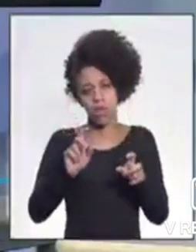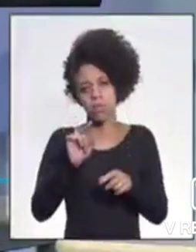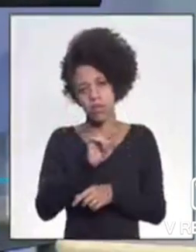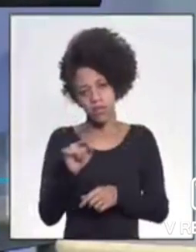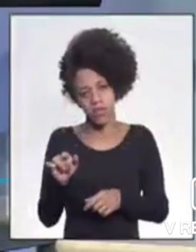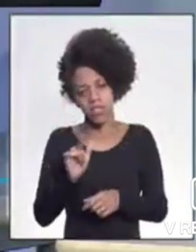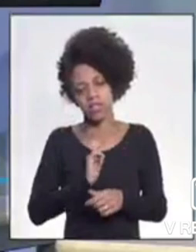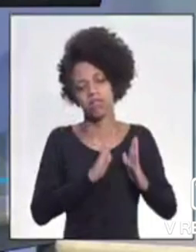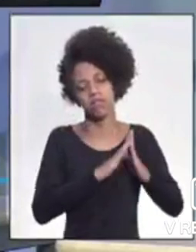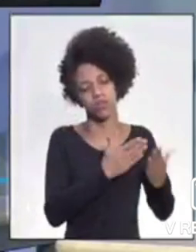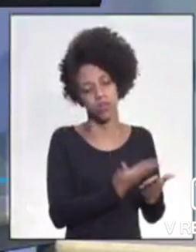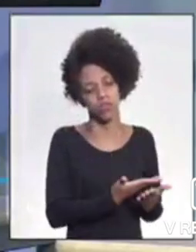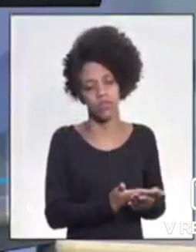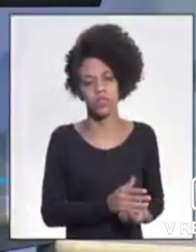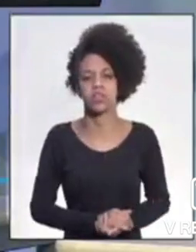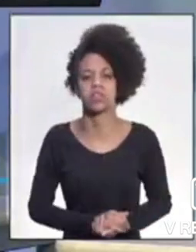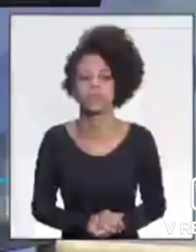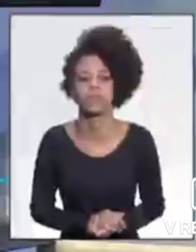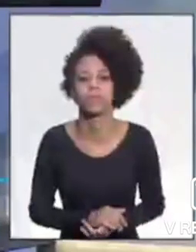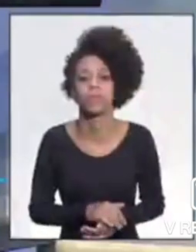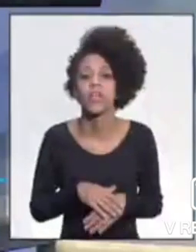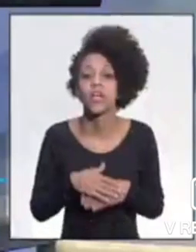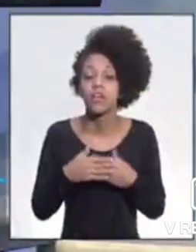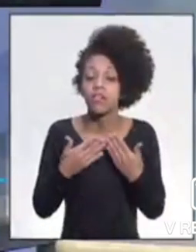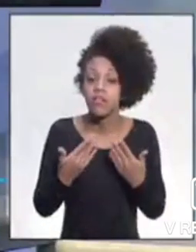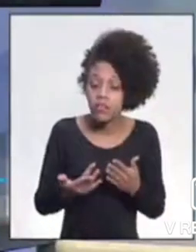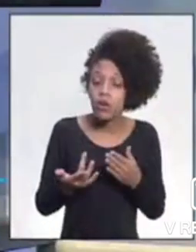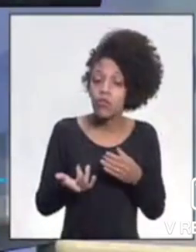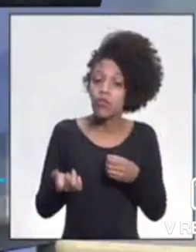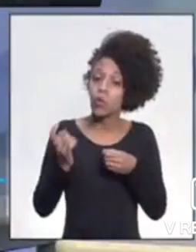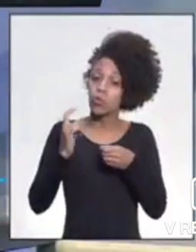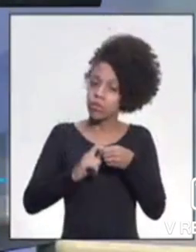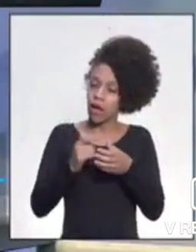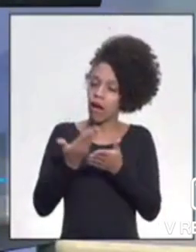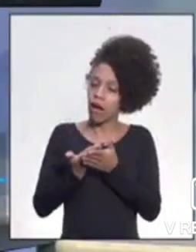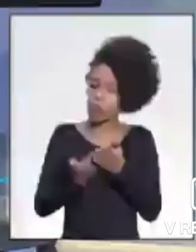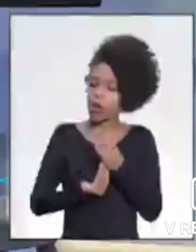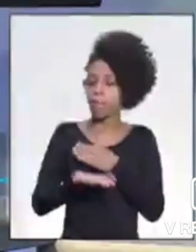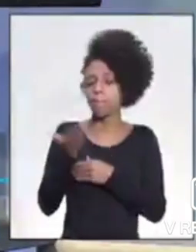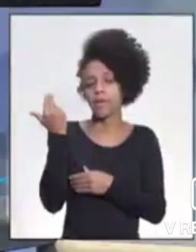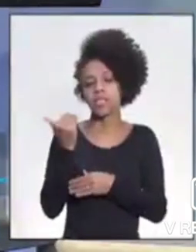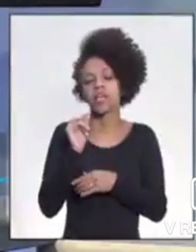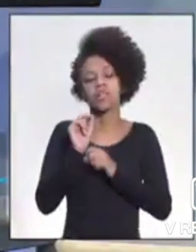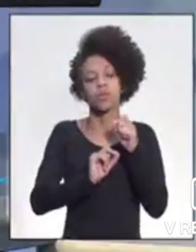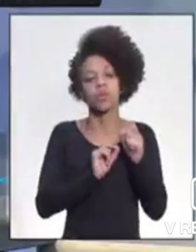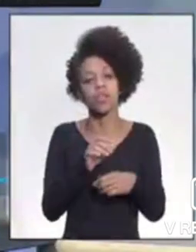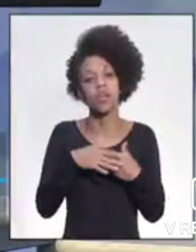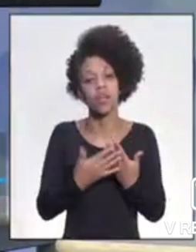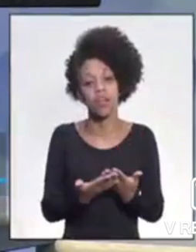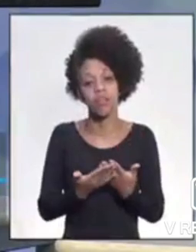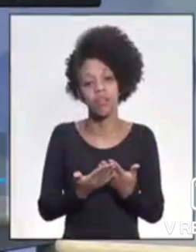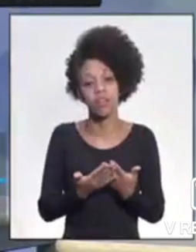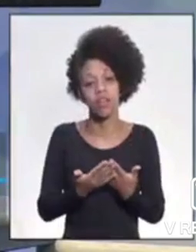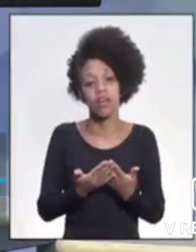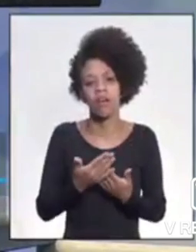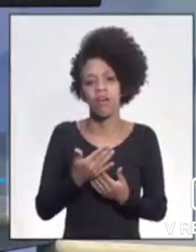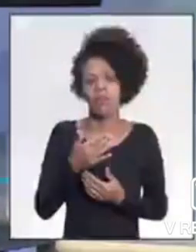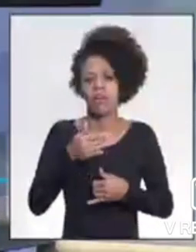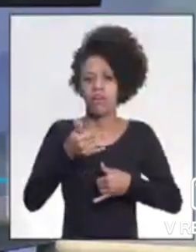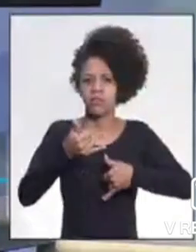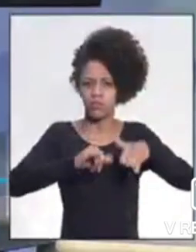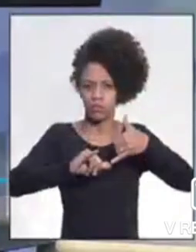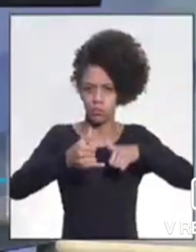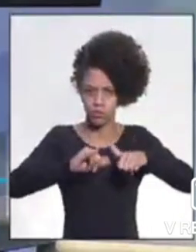na sua escola, perfeito? Então, vamos retomar um pouquinho a aula passada. Nossa aula passada foi sobre reações exotérmicas